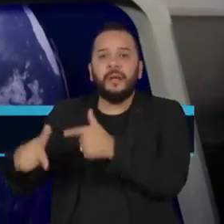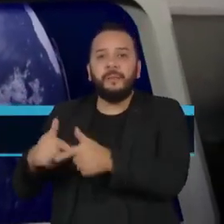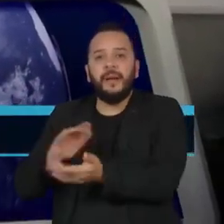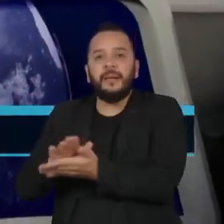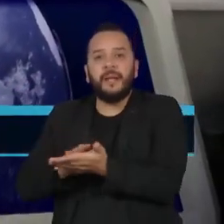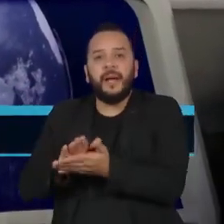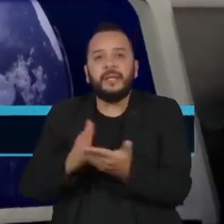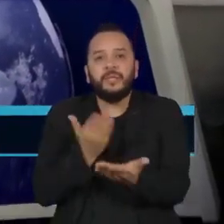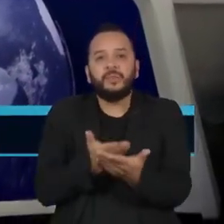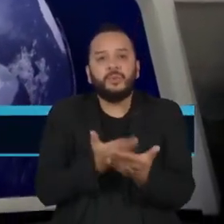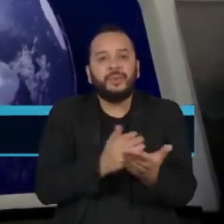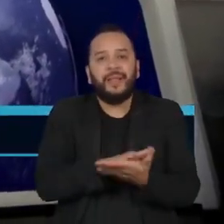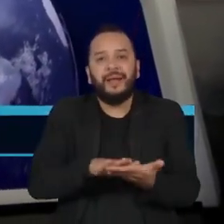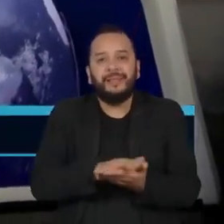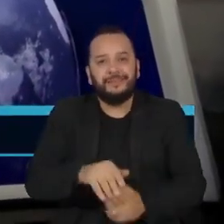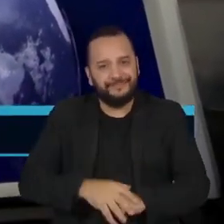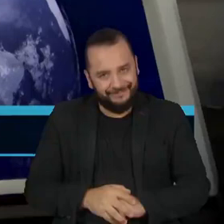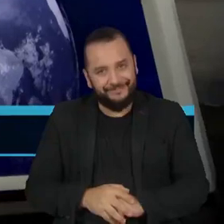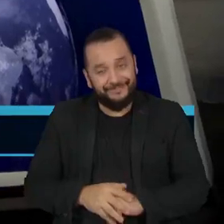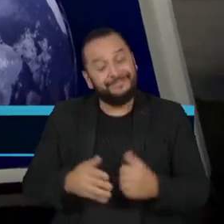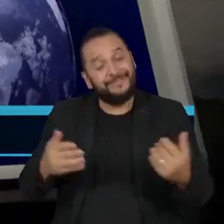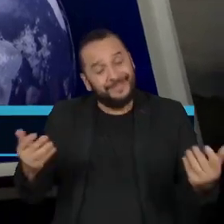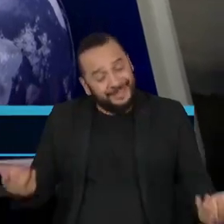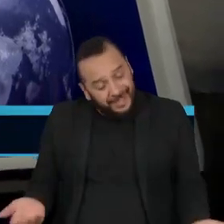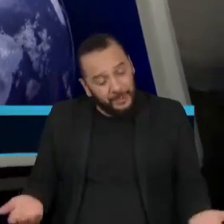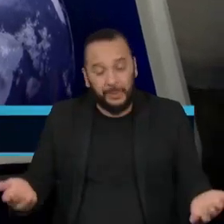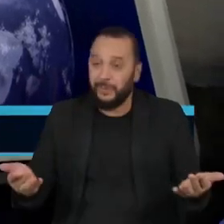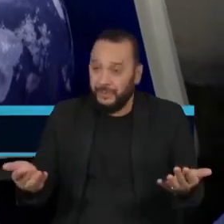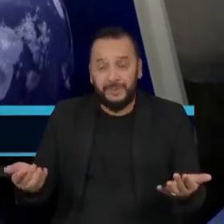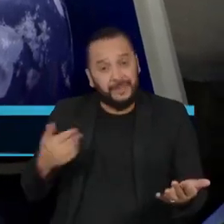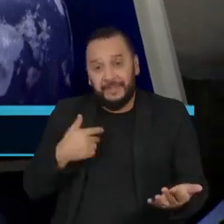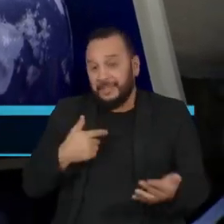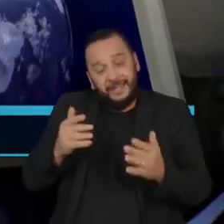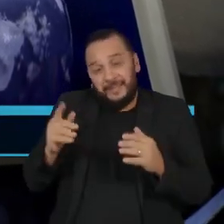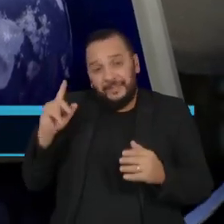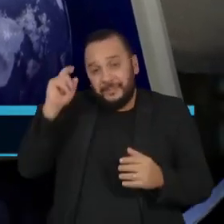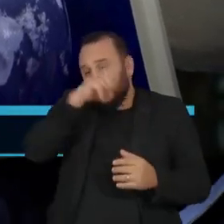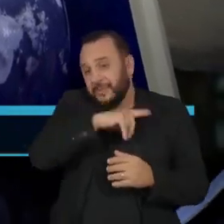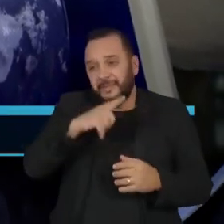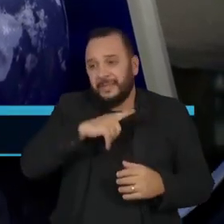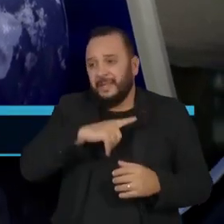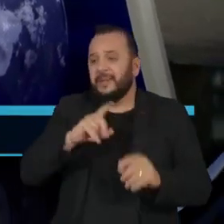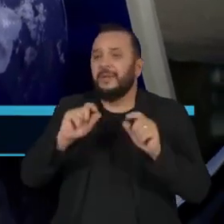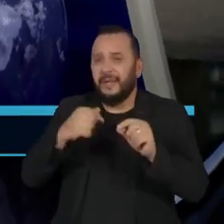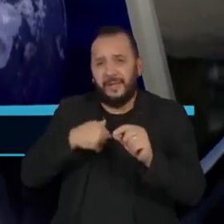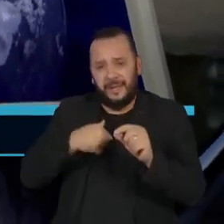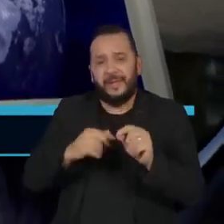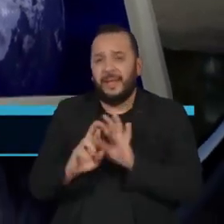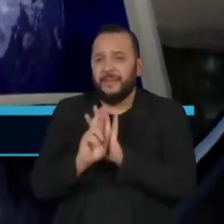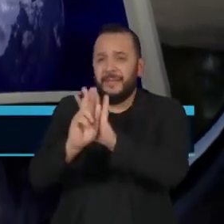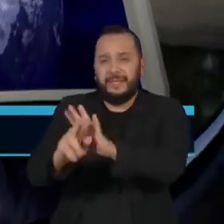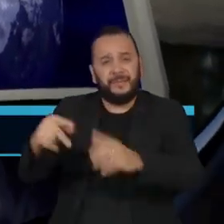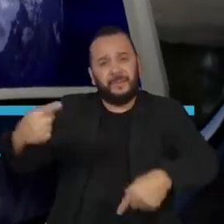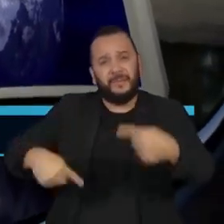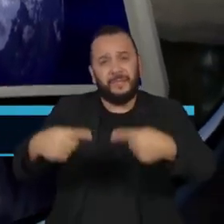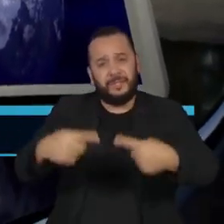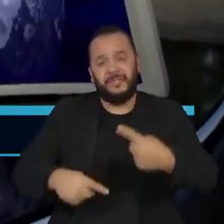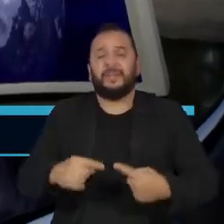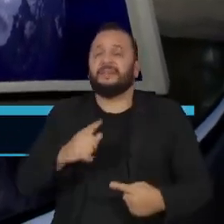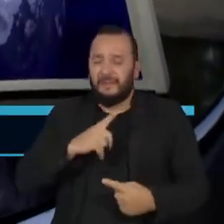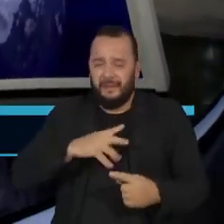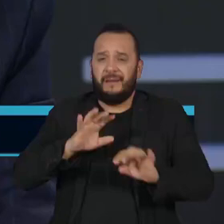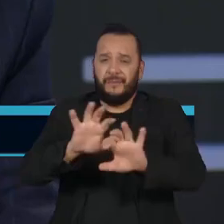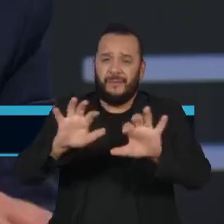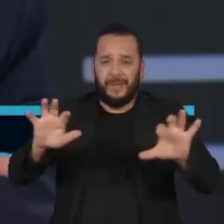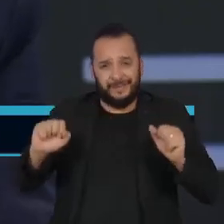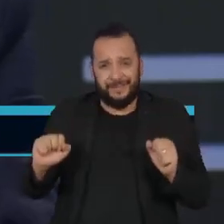pela educação foi desaparecendo ao longo das últimas décadas. E isso tem uma influência na repressão política. Agora, vale lembrar que no